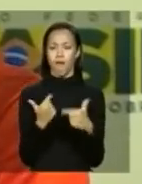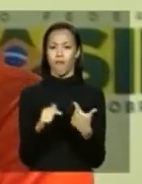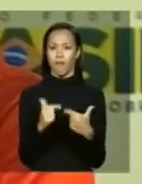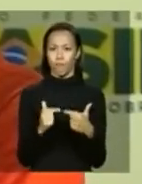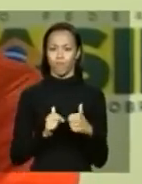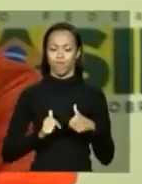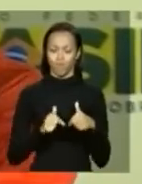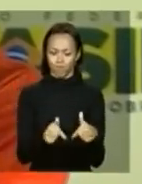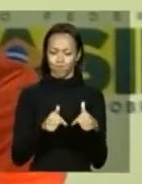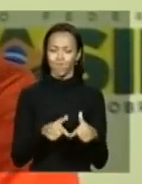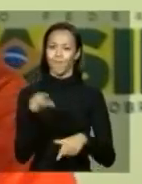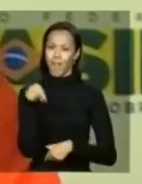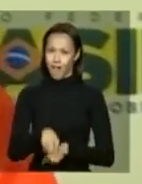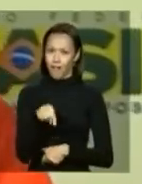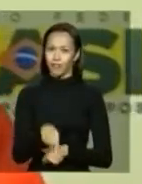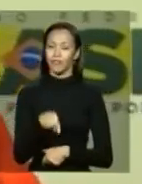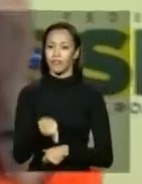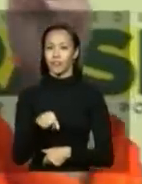trabalhadoras, aqui